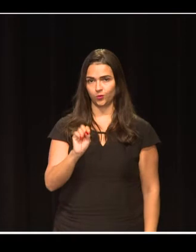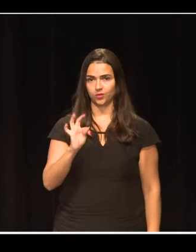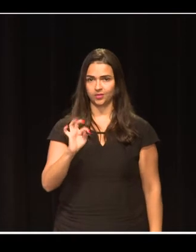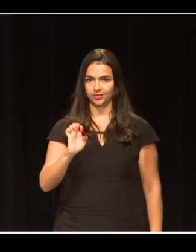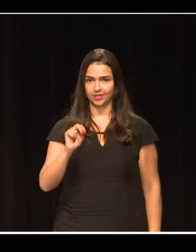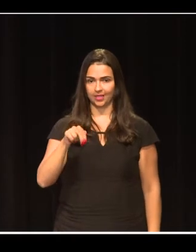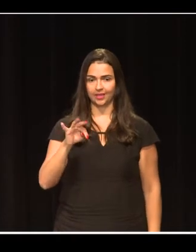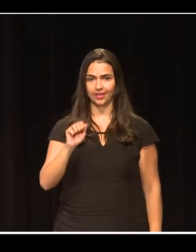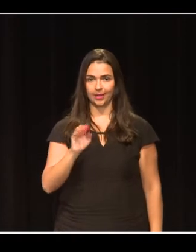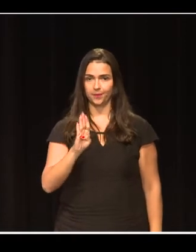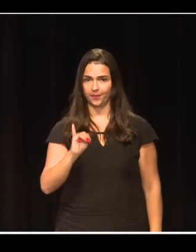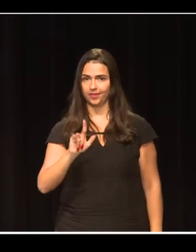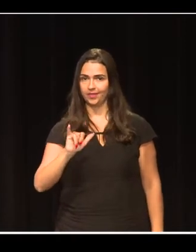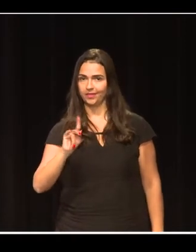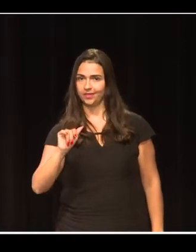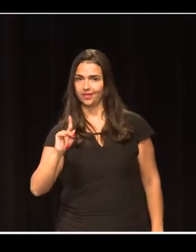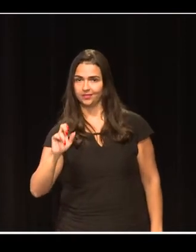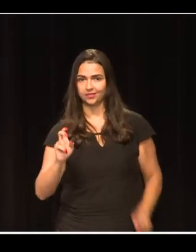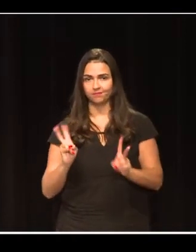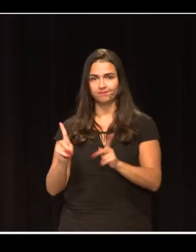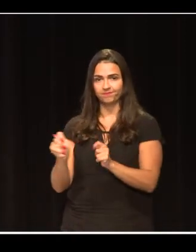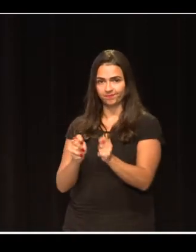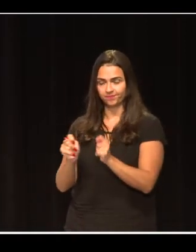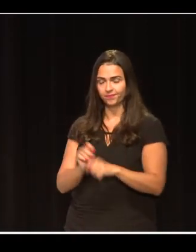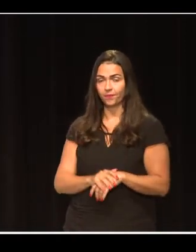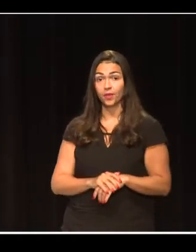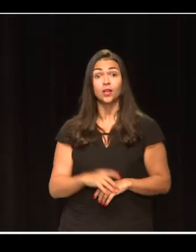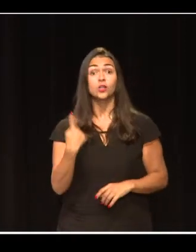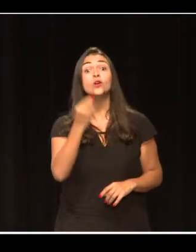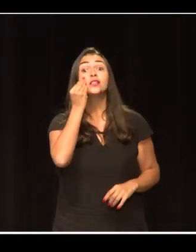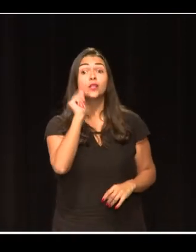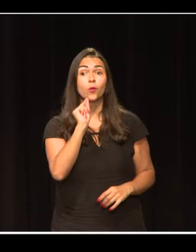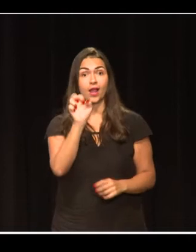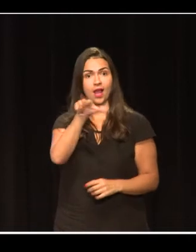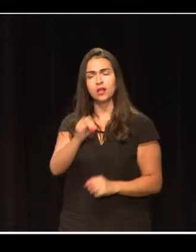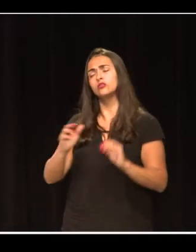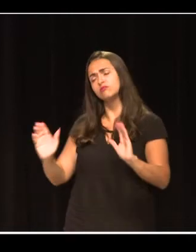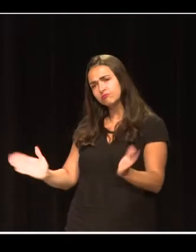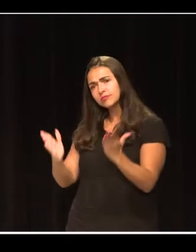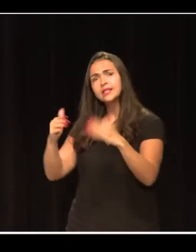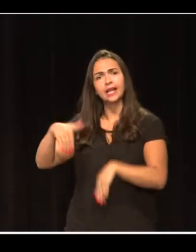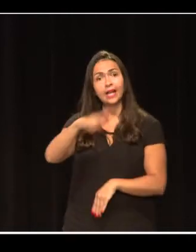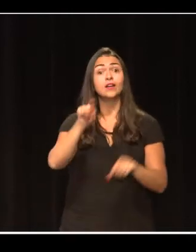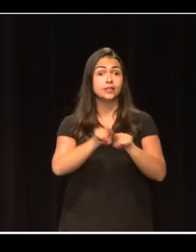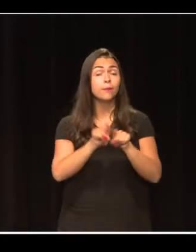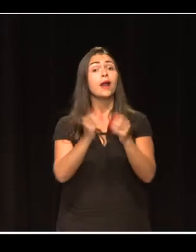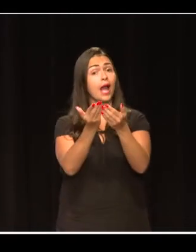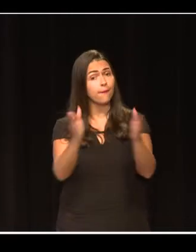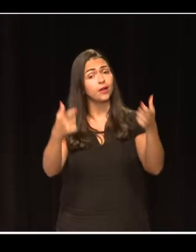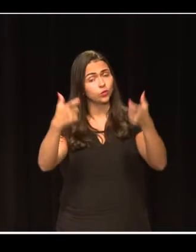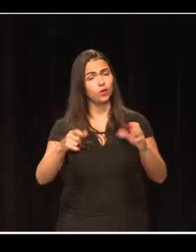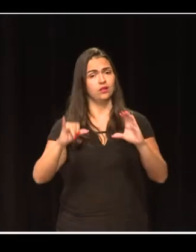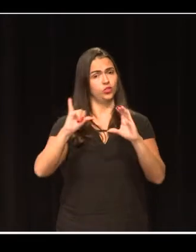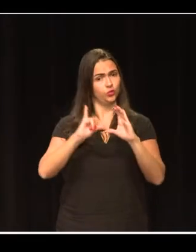A gente também costuma receber alunos ou levar alunos, a gente está lá aberto no SPES, caso os professores queiram ir